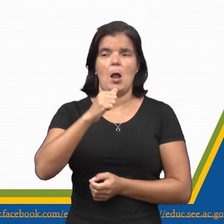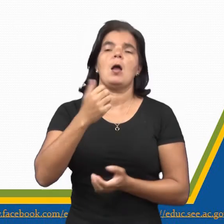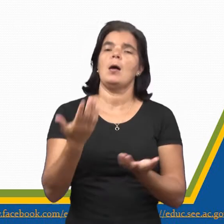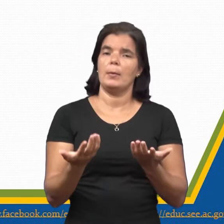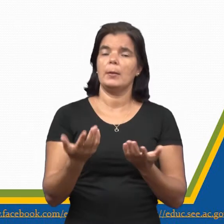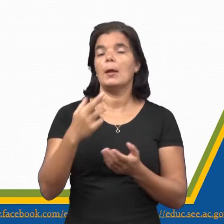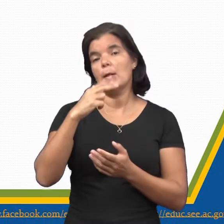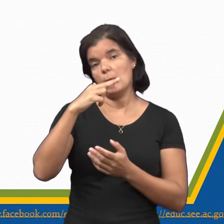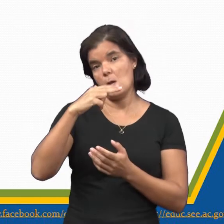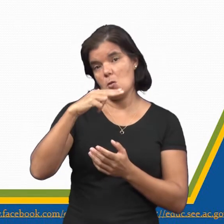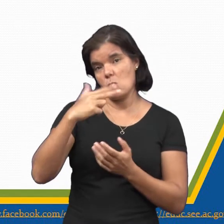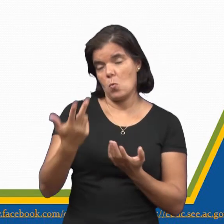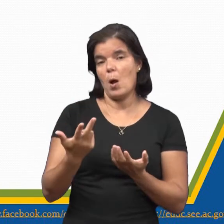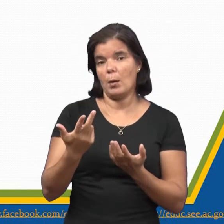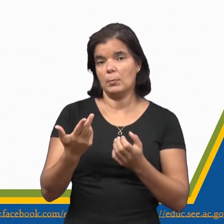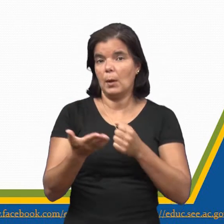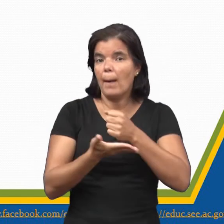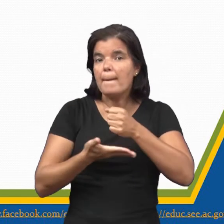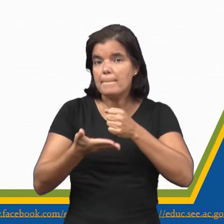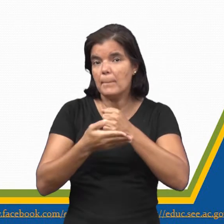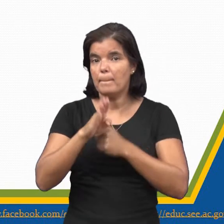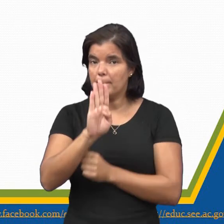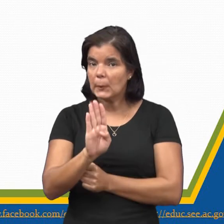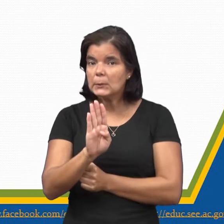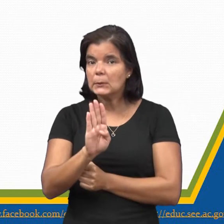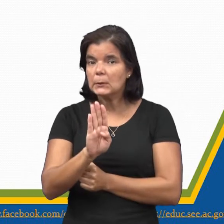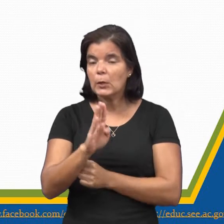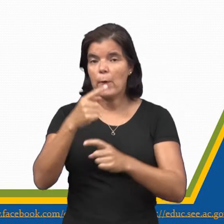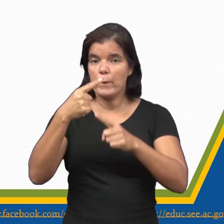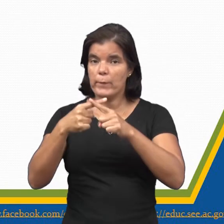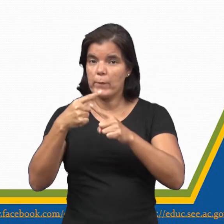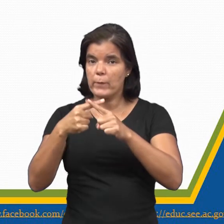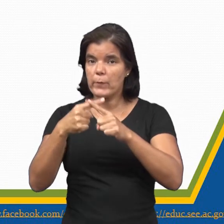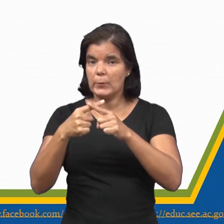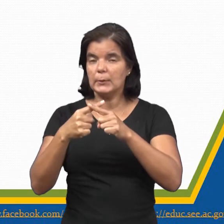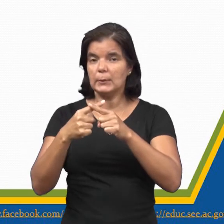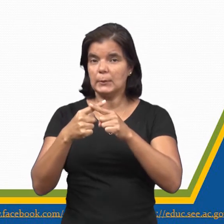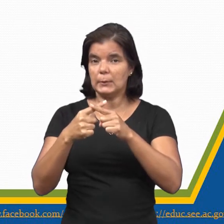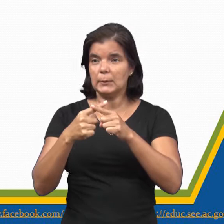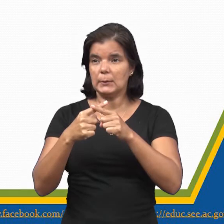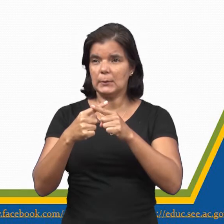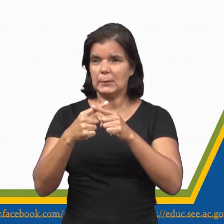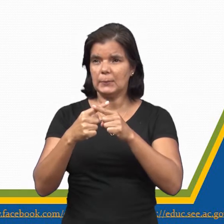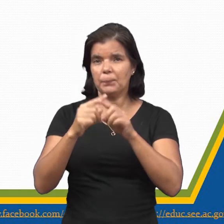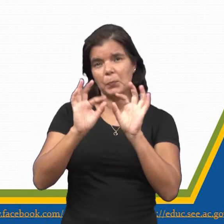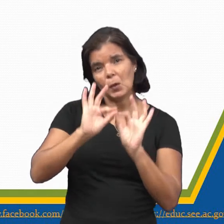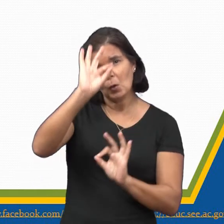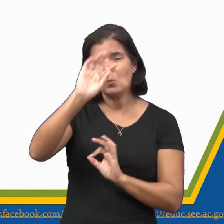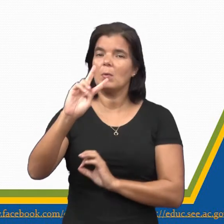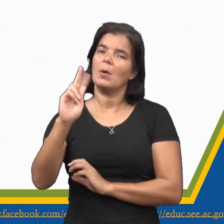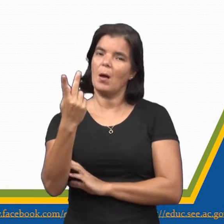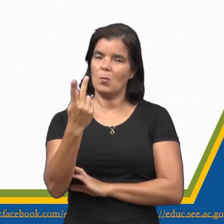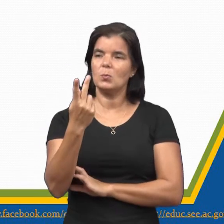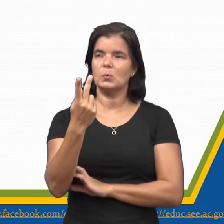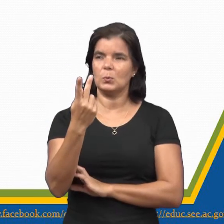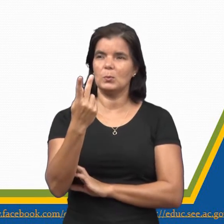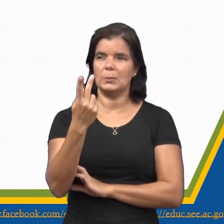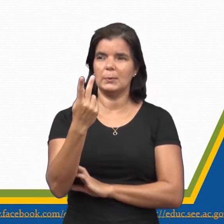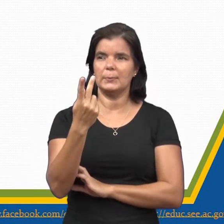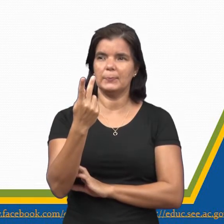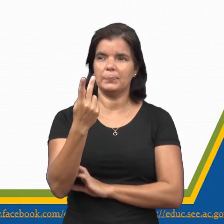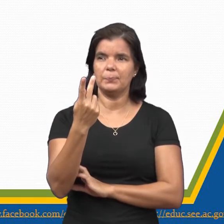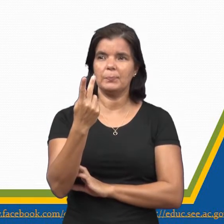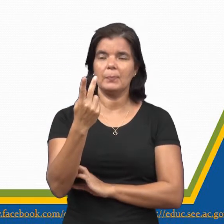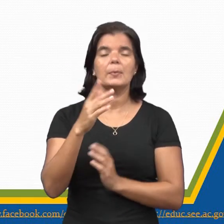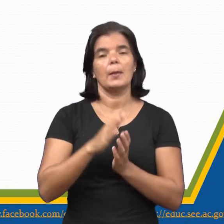questão seria a base, B, vezes essa altura. Então a área seria